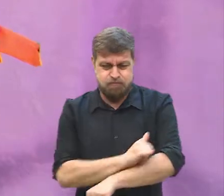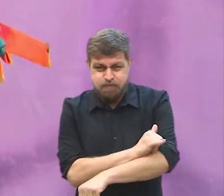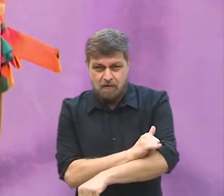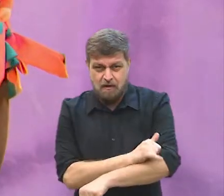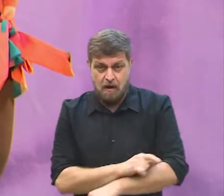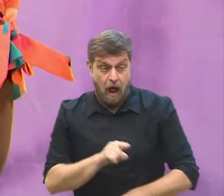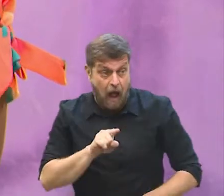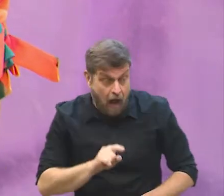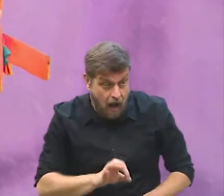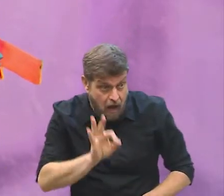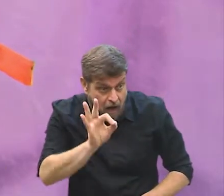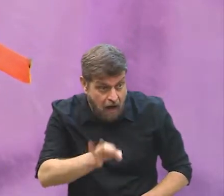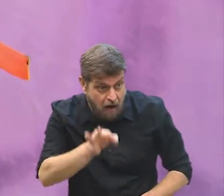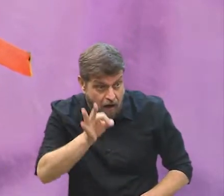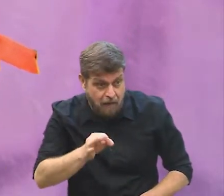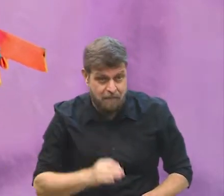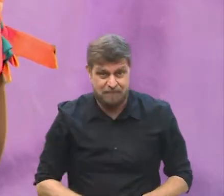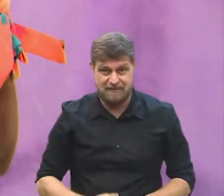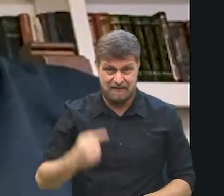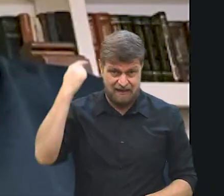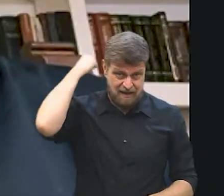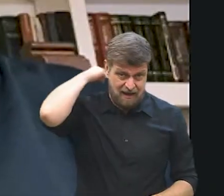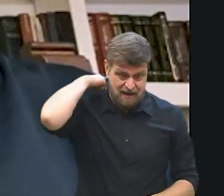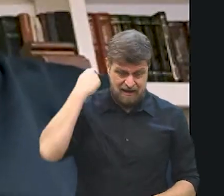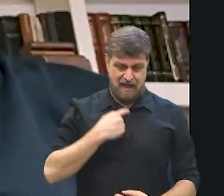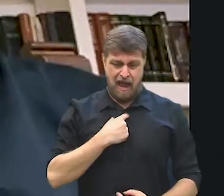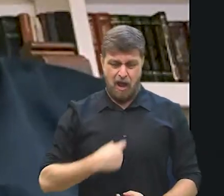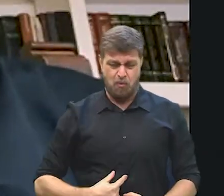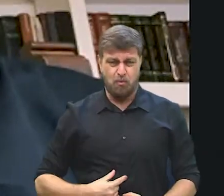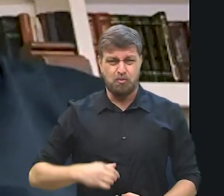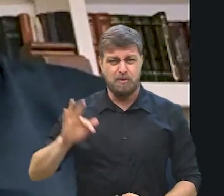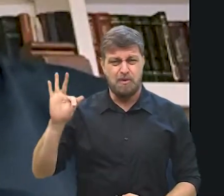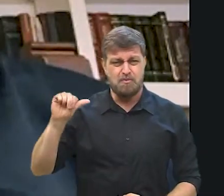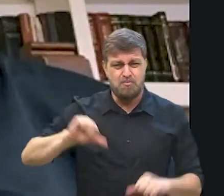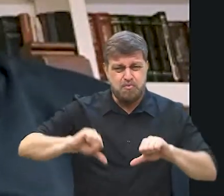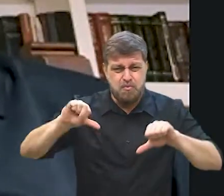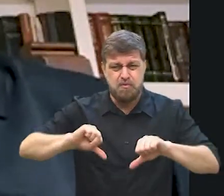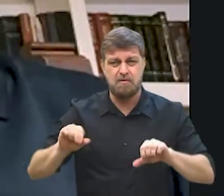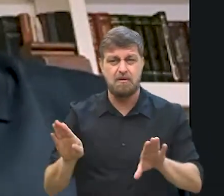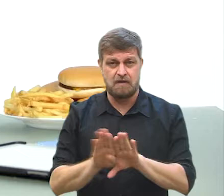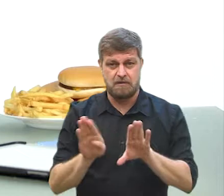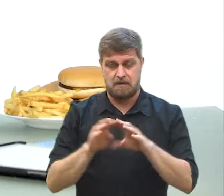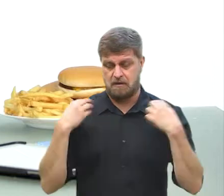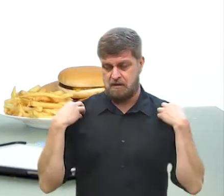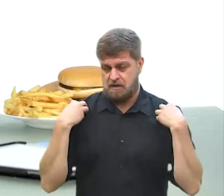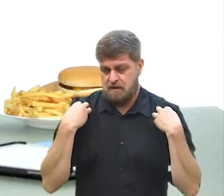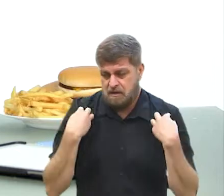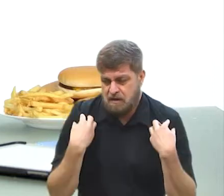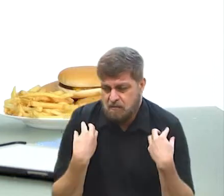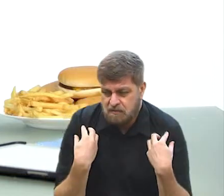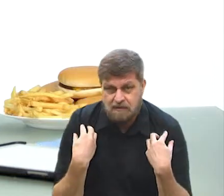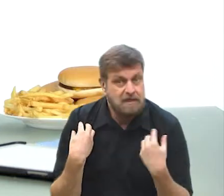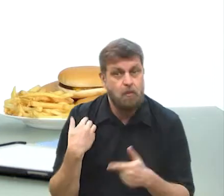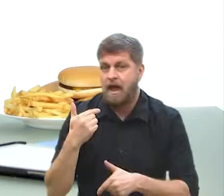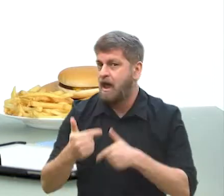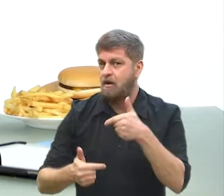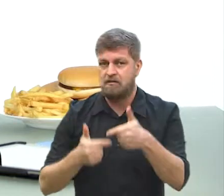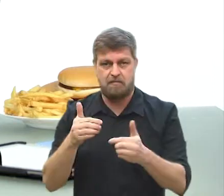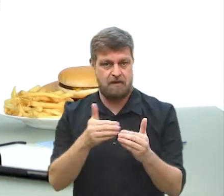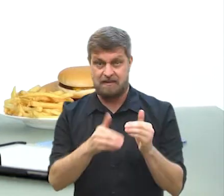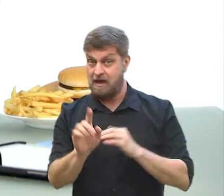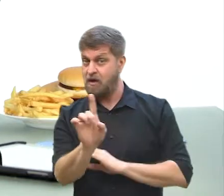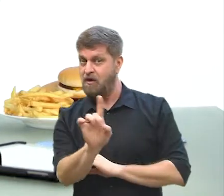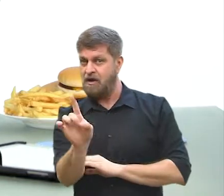excesso de peso também não faz bem, então, para a coluna. É uma das piores causas da postura, não é trabalhar,